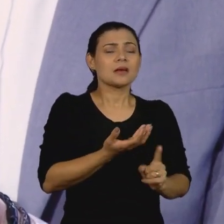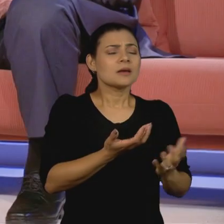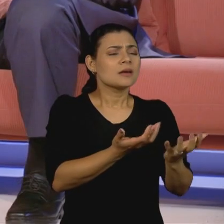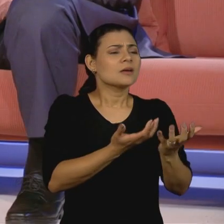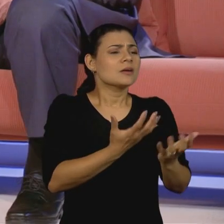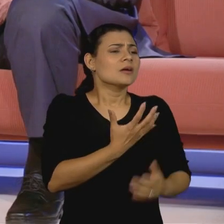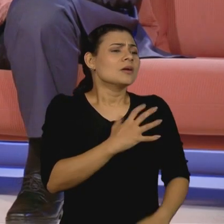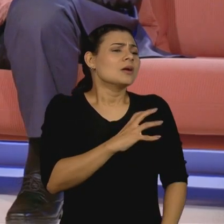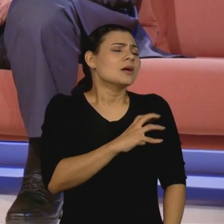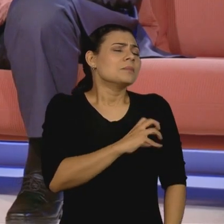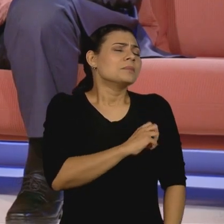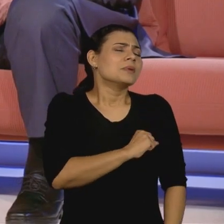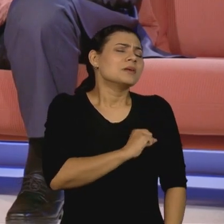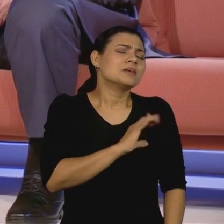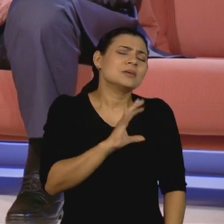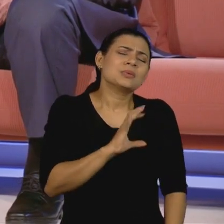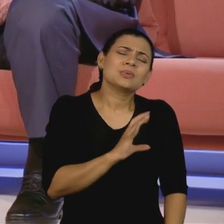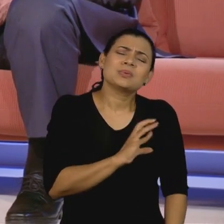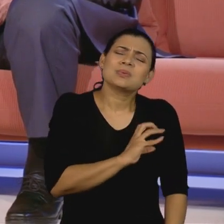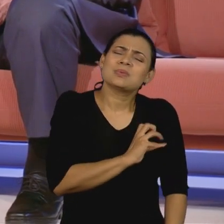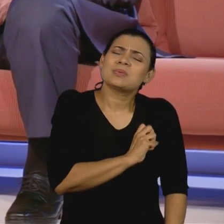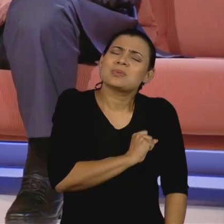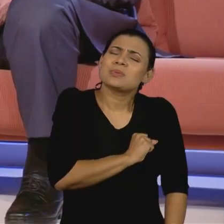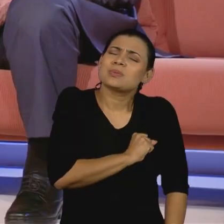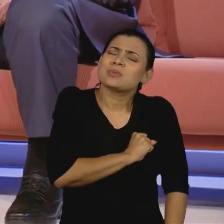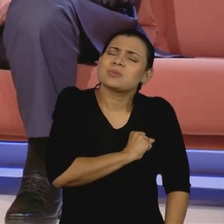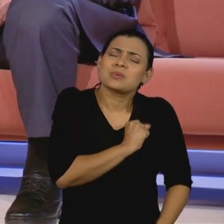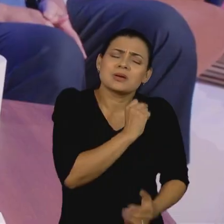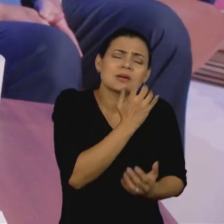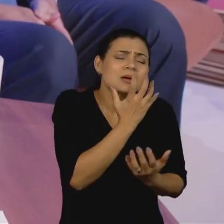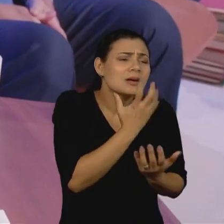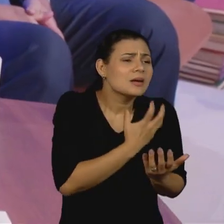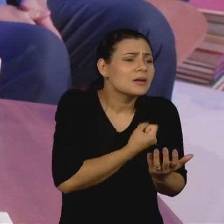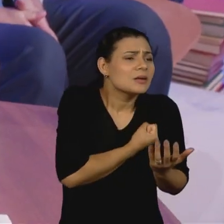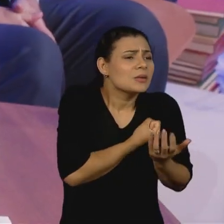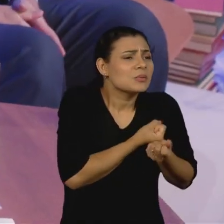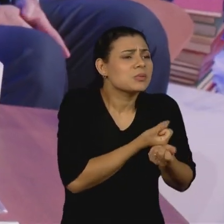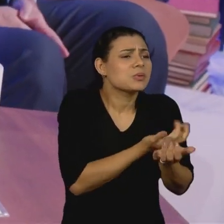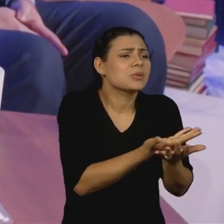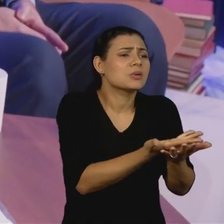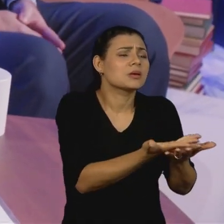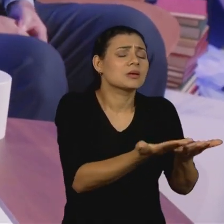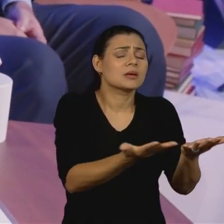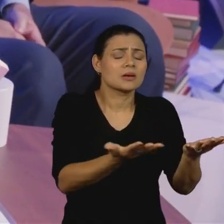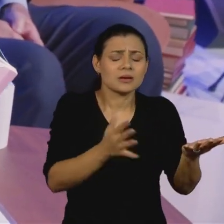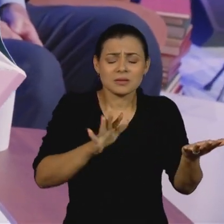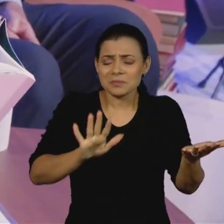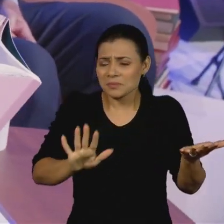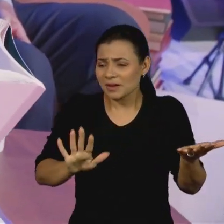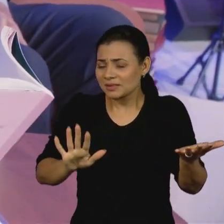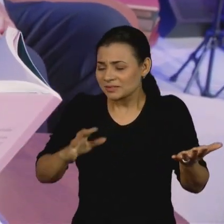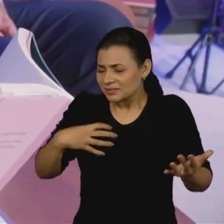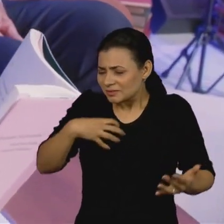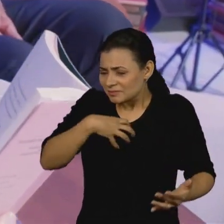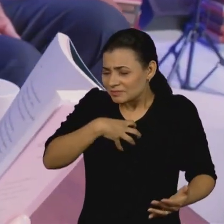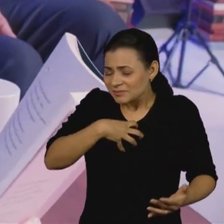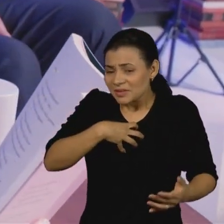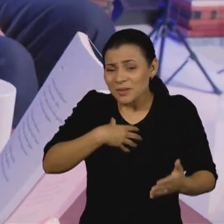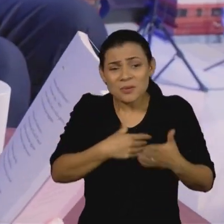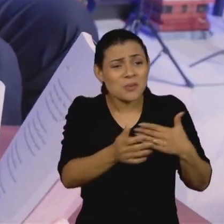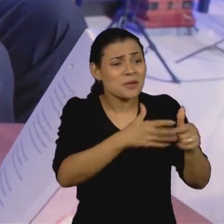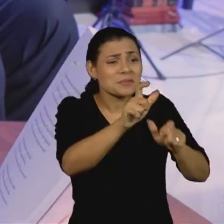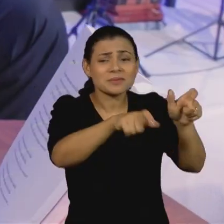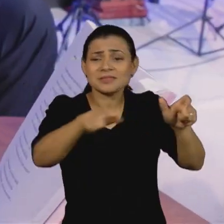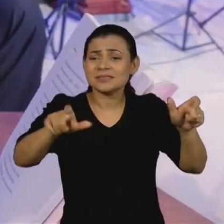amar perdidamente, amar só por amar, aqui e além, mas este e aquele, o outro e toda a gente,